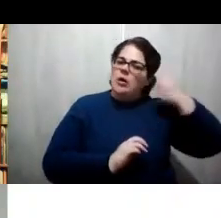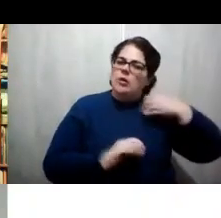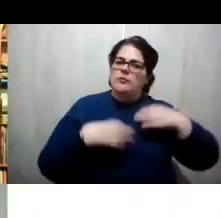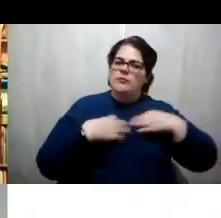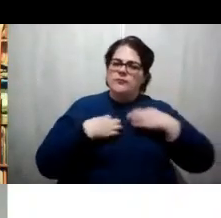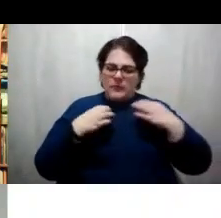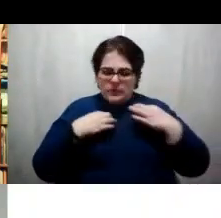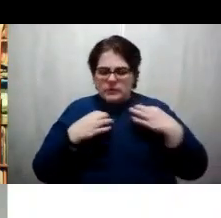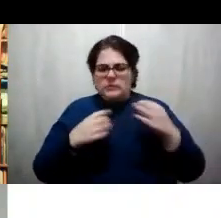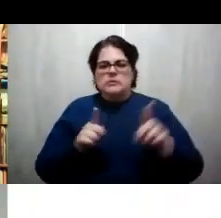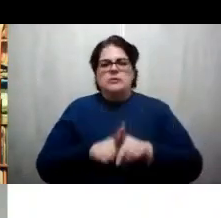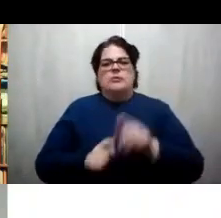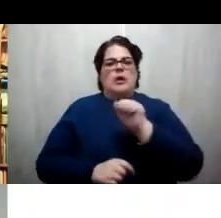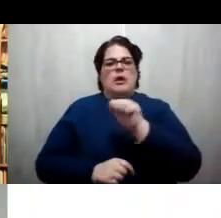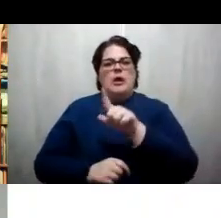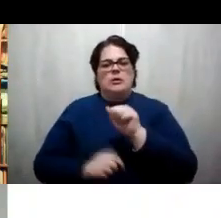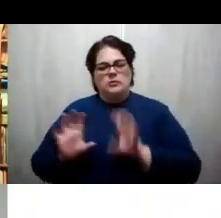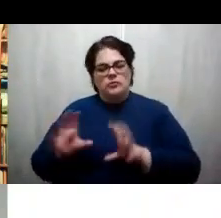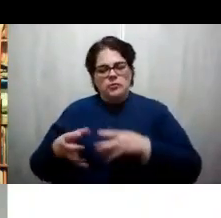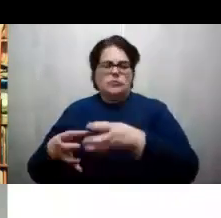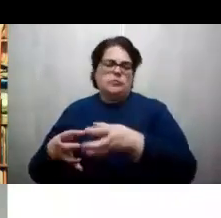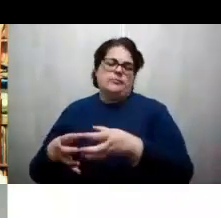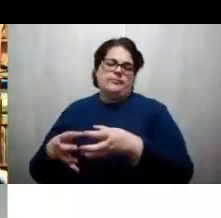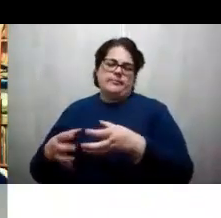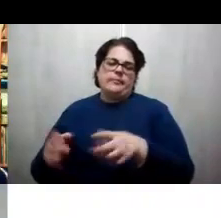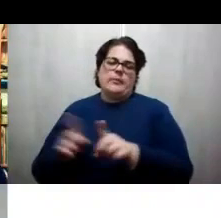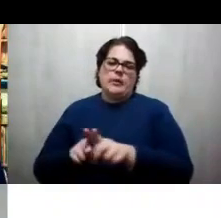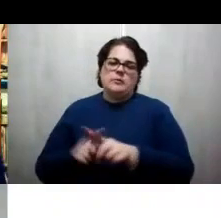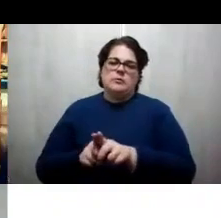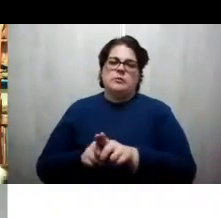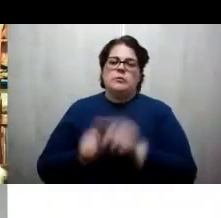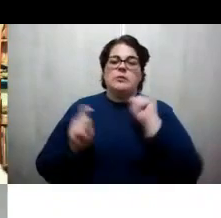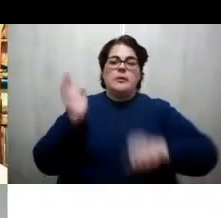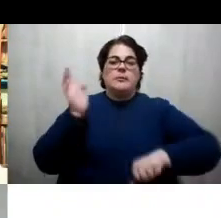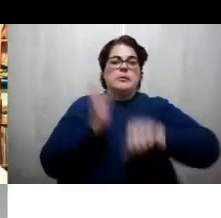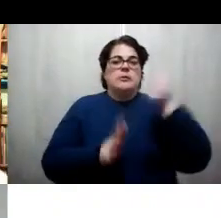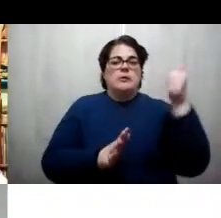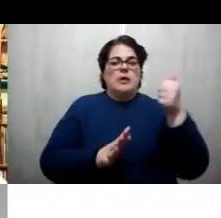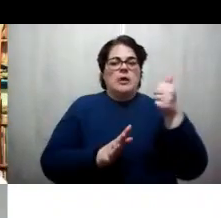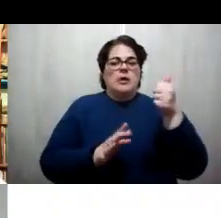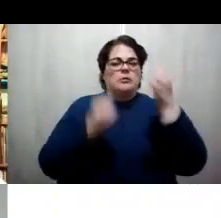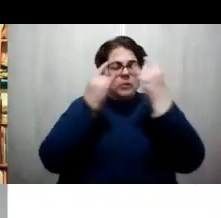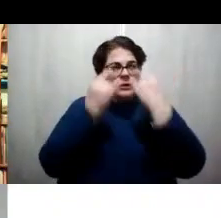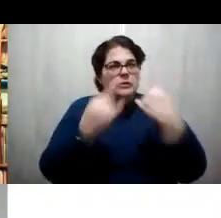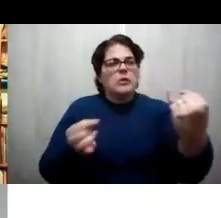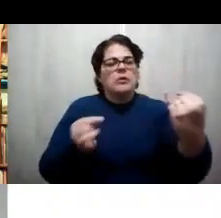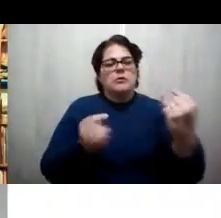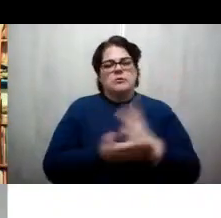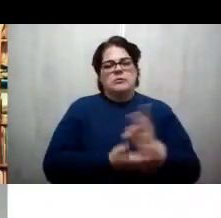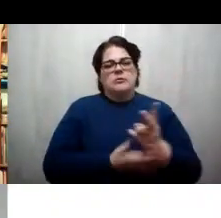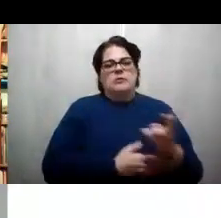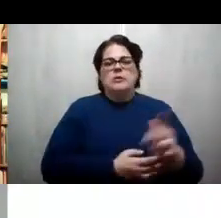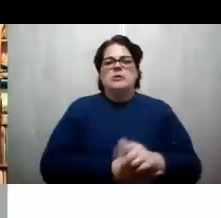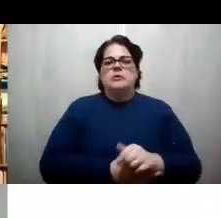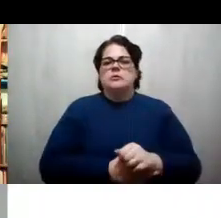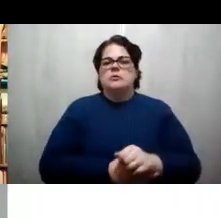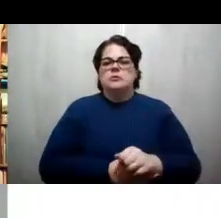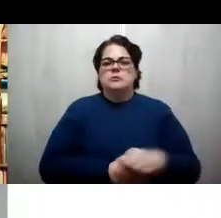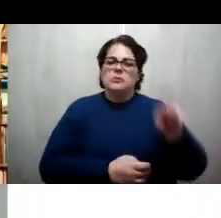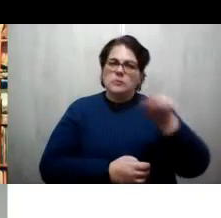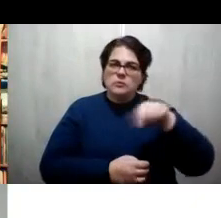de ala, né? Quais são essas primeiras impressões visuais que nos passam esse